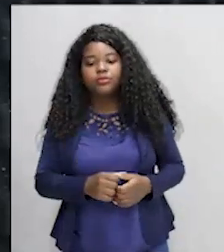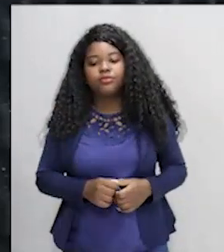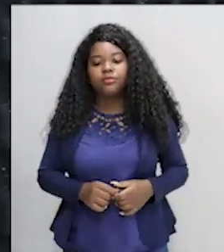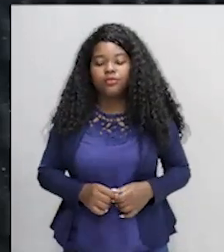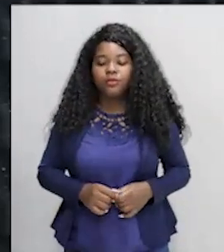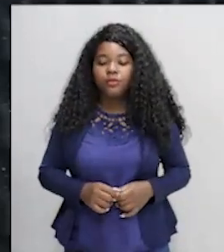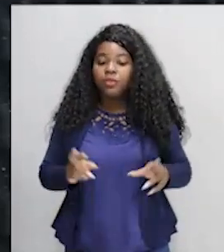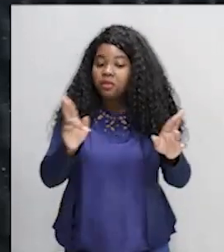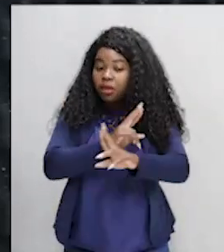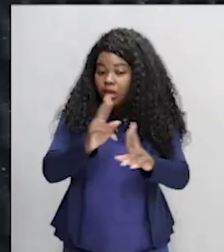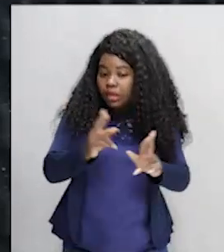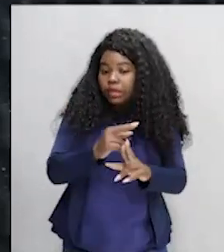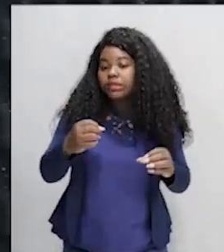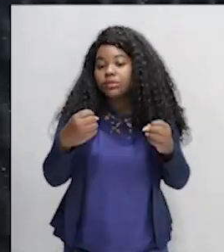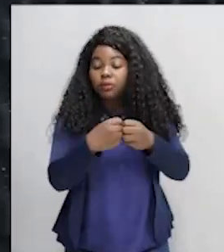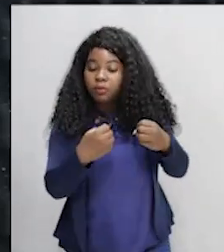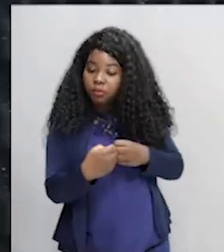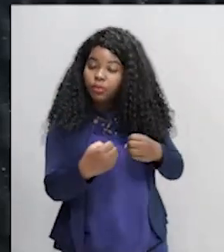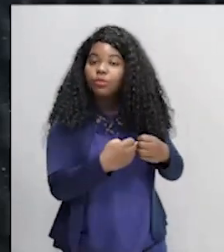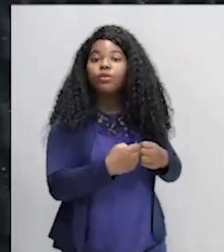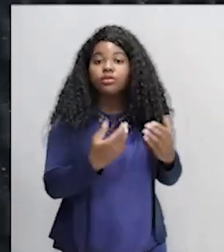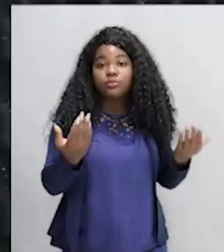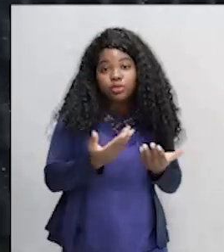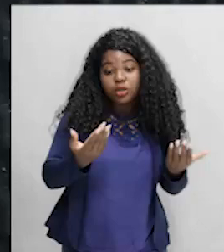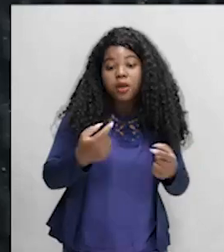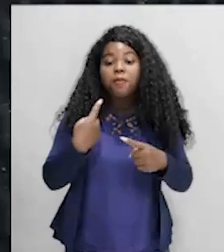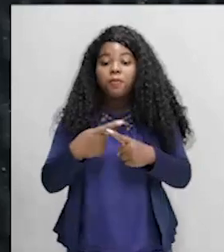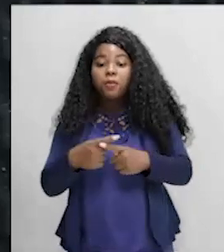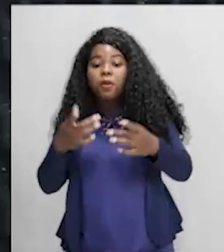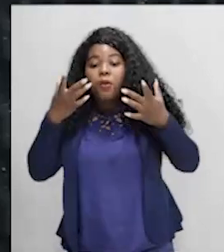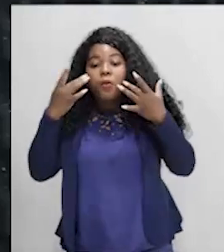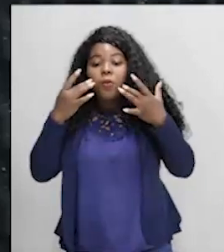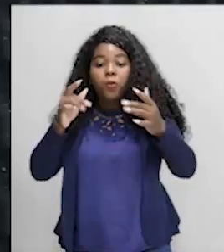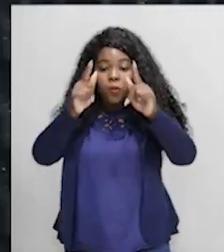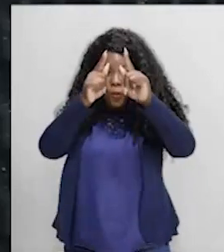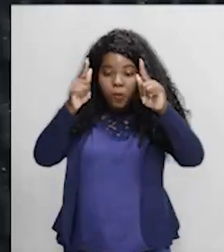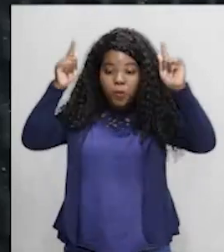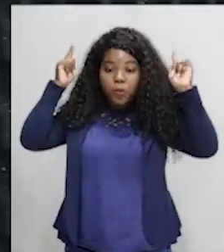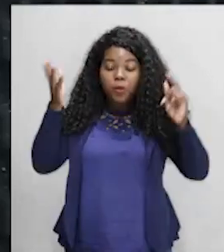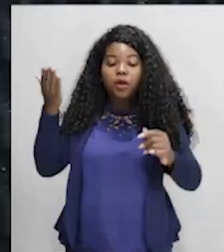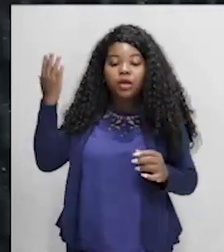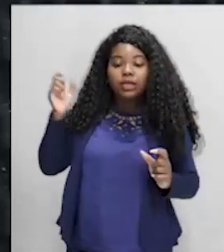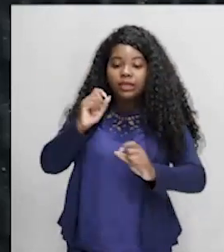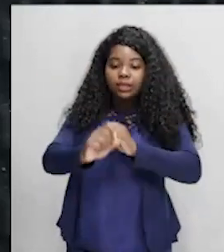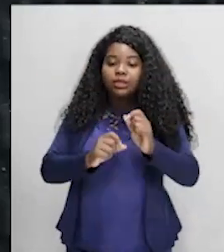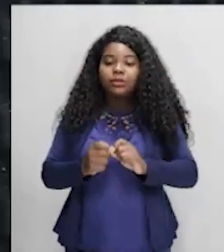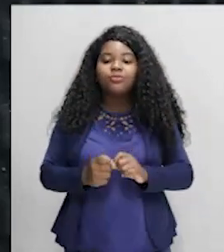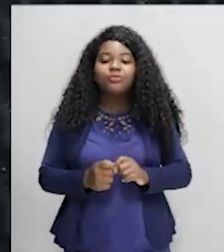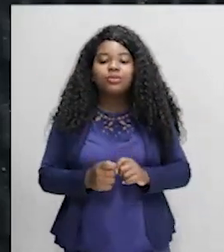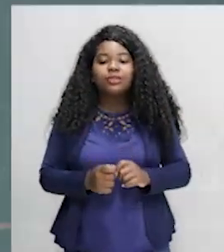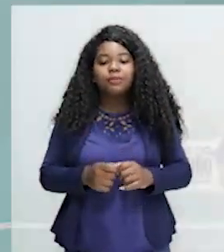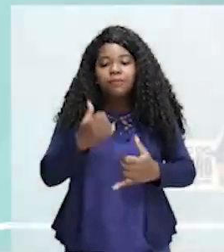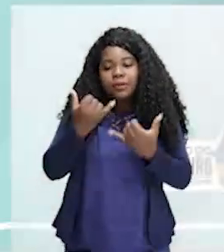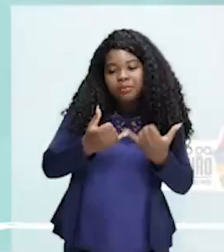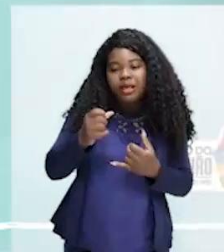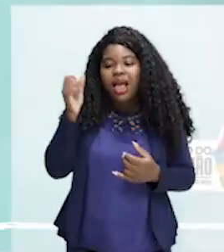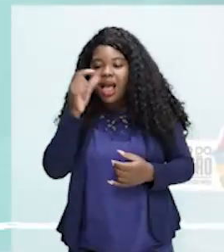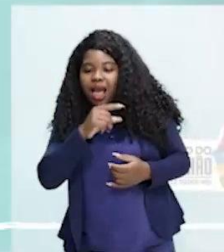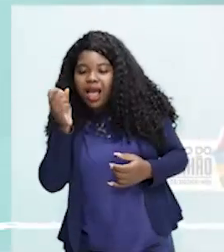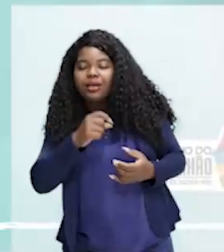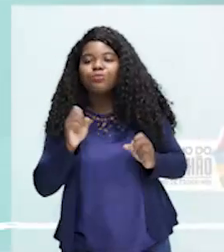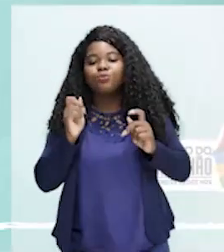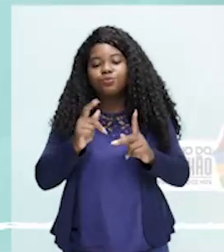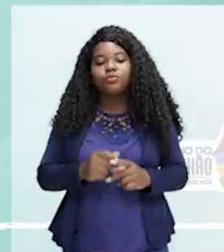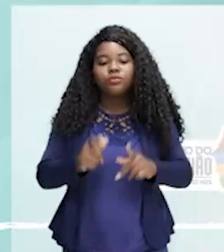Então a relação é muito próxima. Por quê? Porque o teatro na Grécia Antiga era feito para entretenimento e diversão, certo? Da